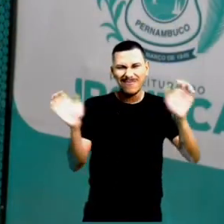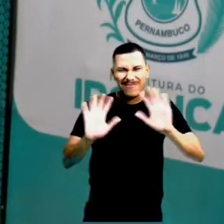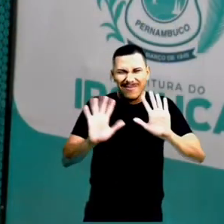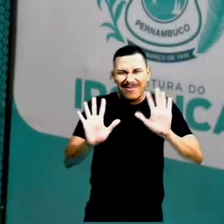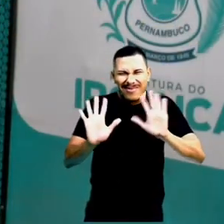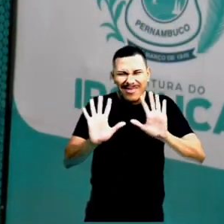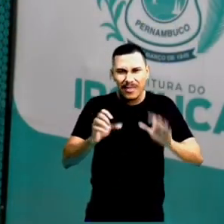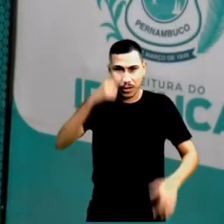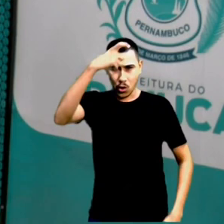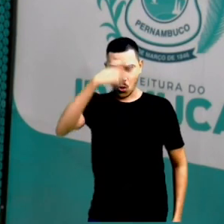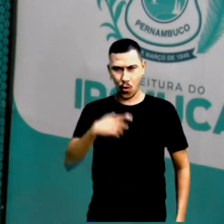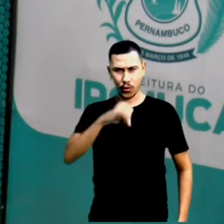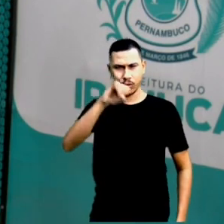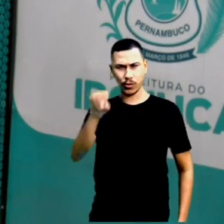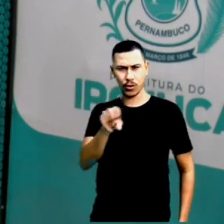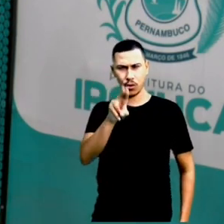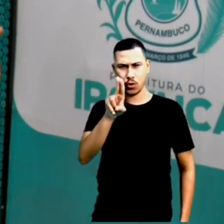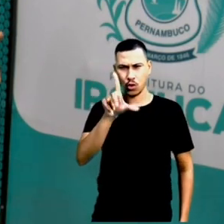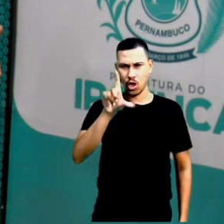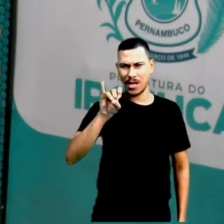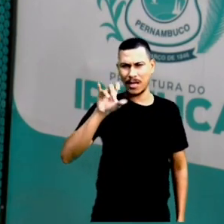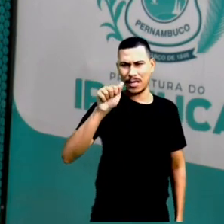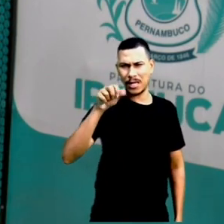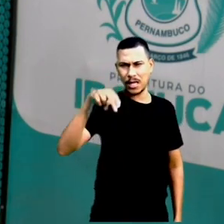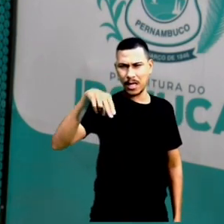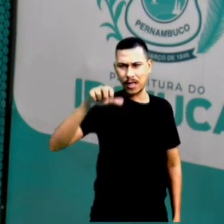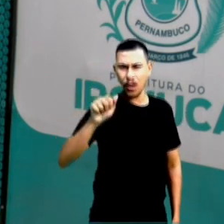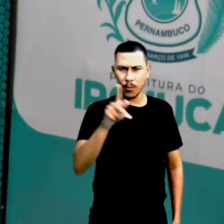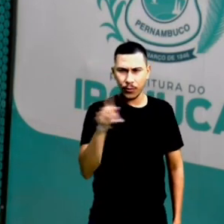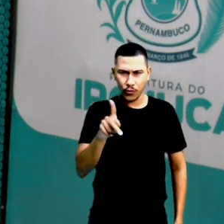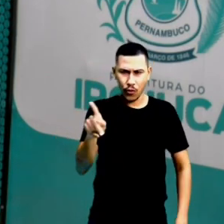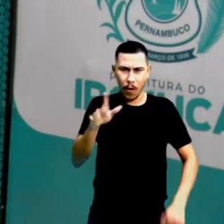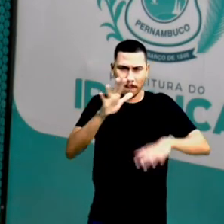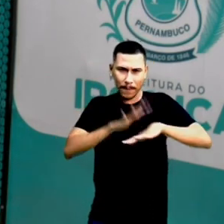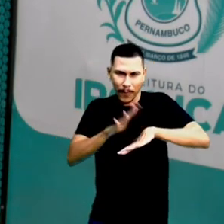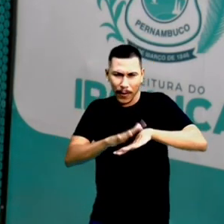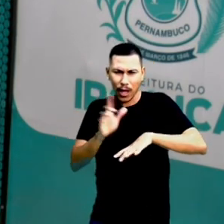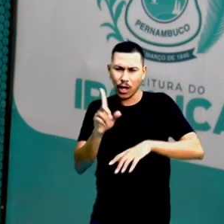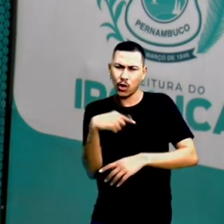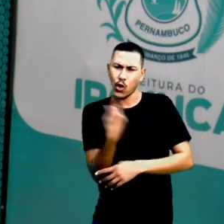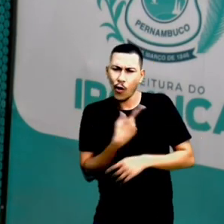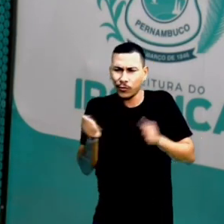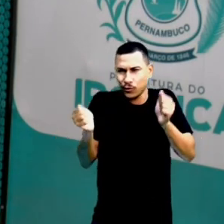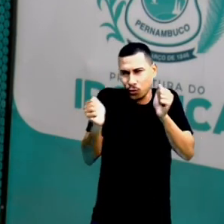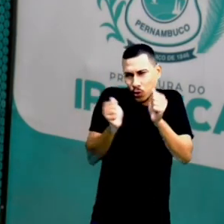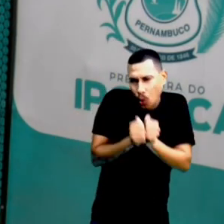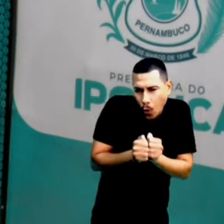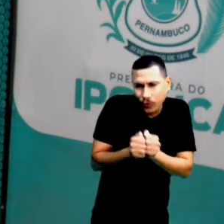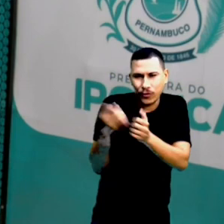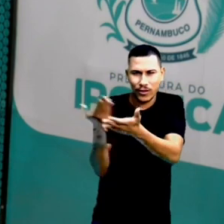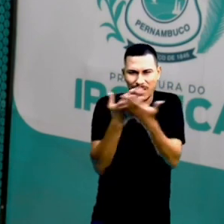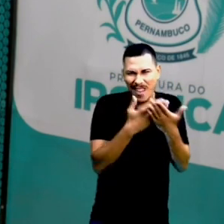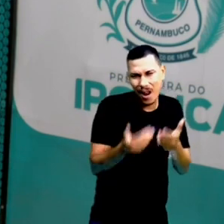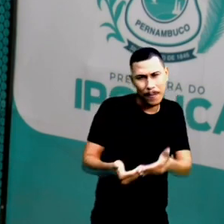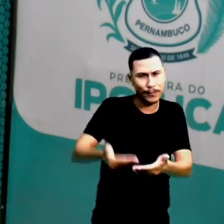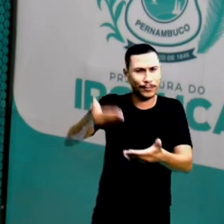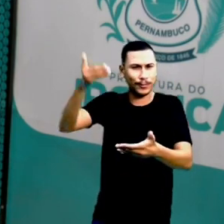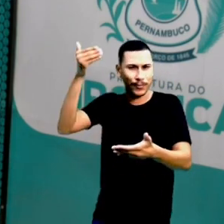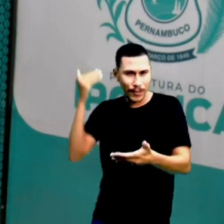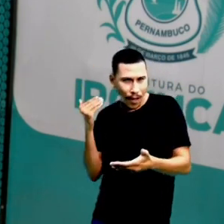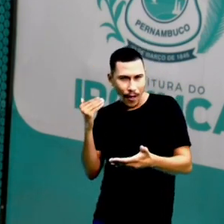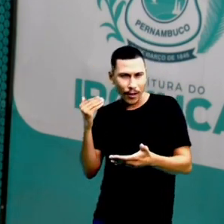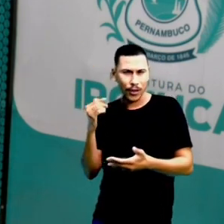Olá, alunos! Sou Juliana Cândido, professora de matemática. Estive com vocês nas últimas